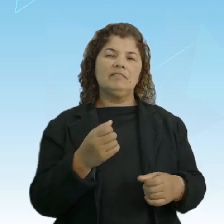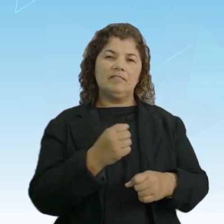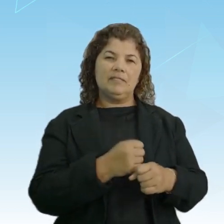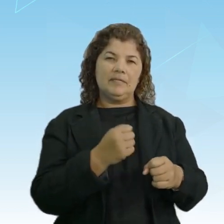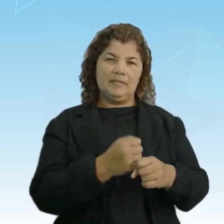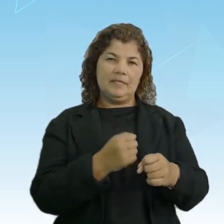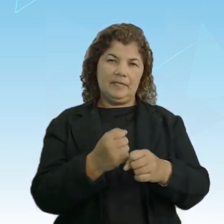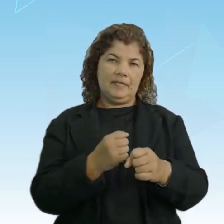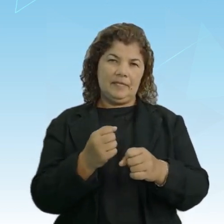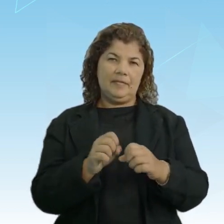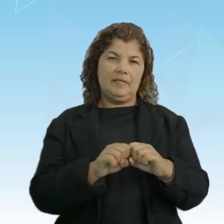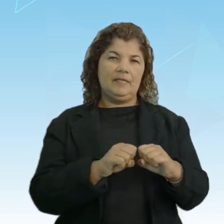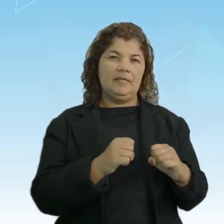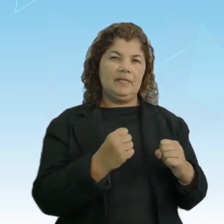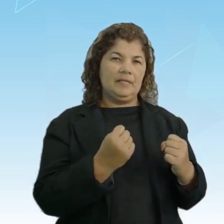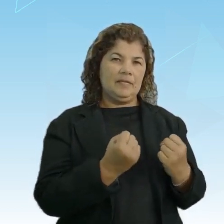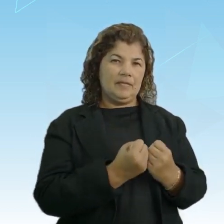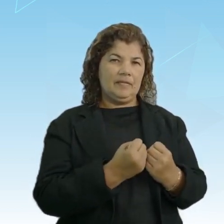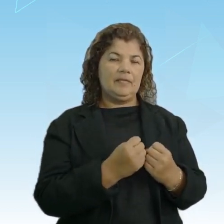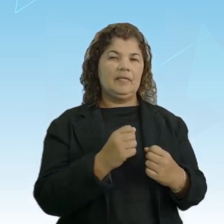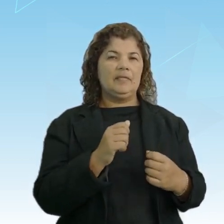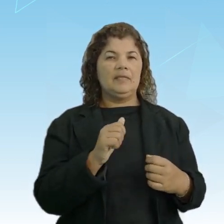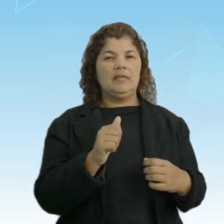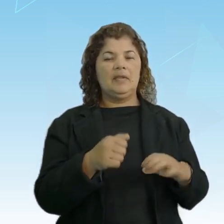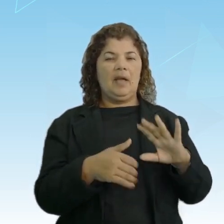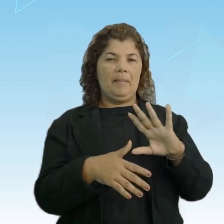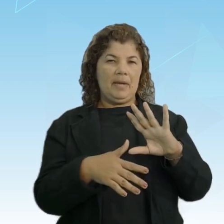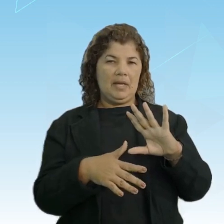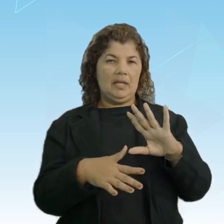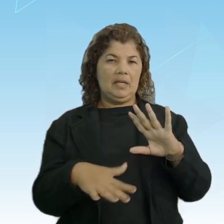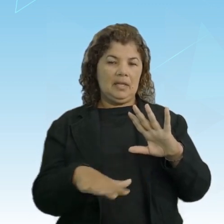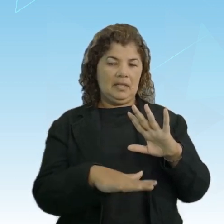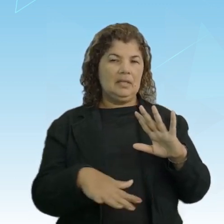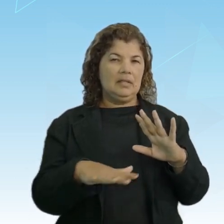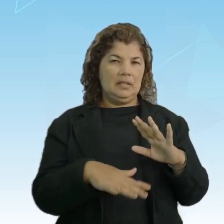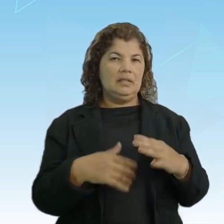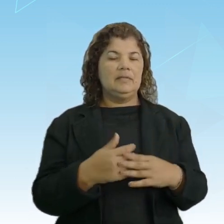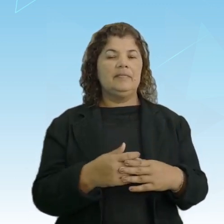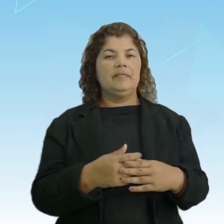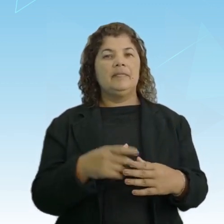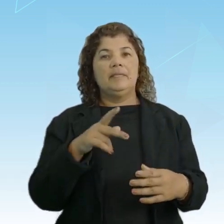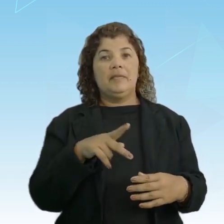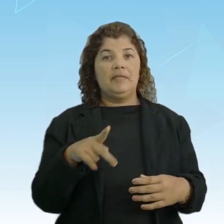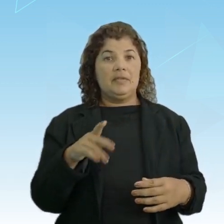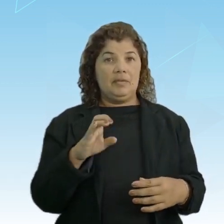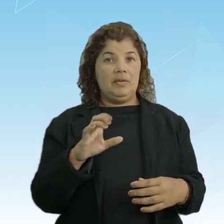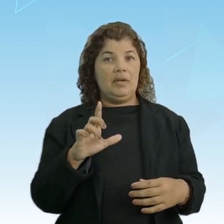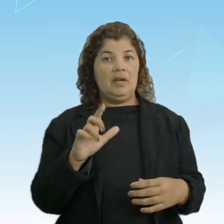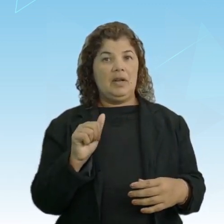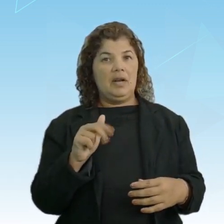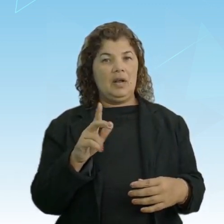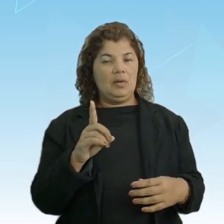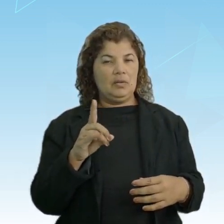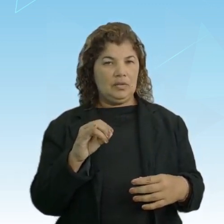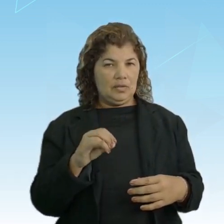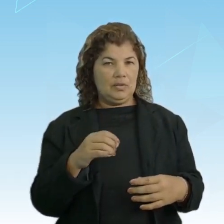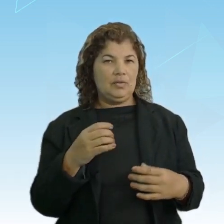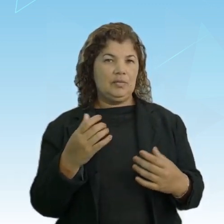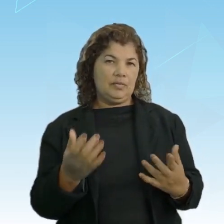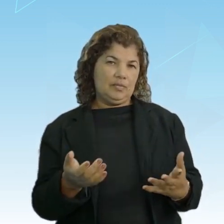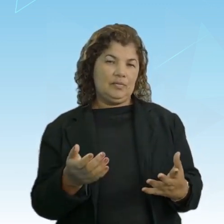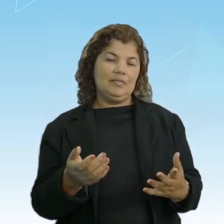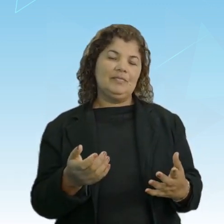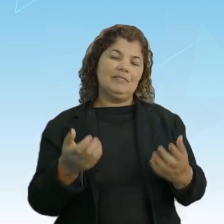as sociedades americanas. Então, pessoal, aqui o professor Cláudio Nascimento, que falou